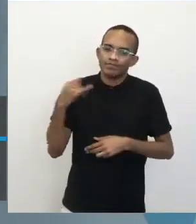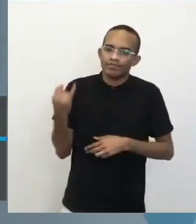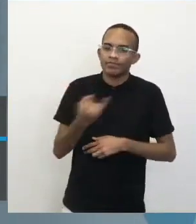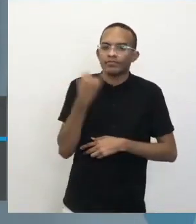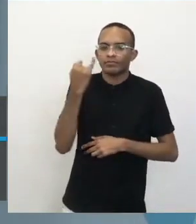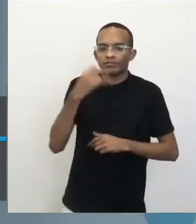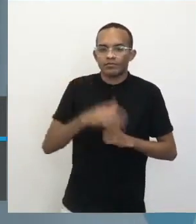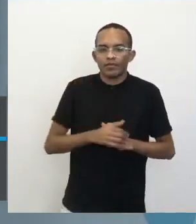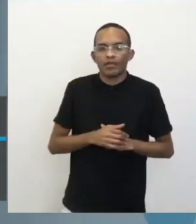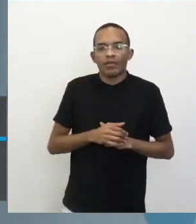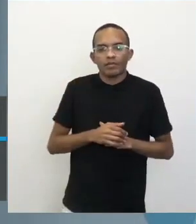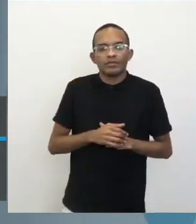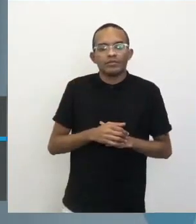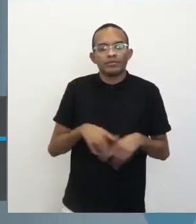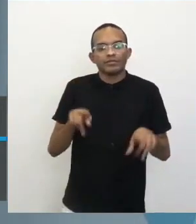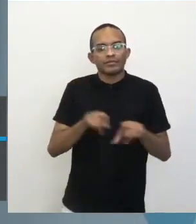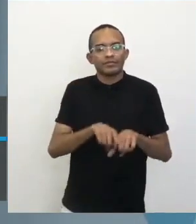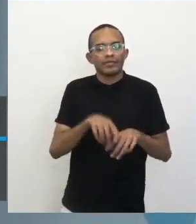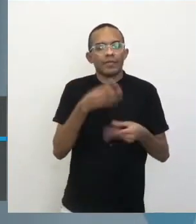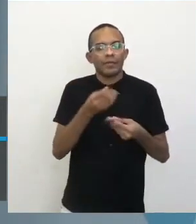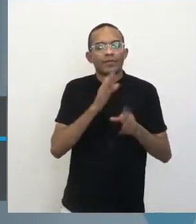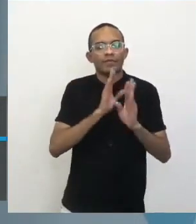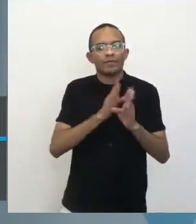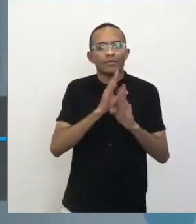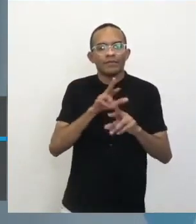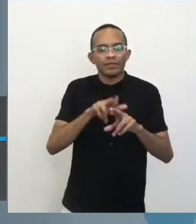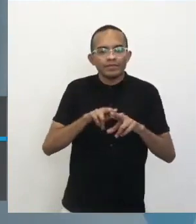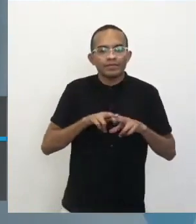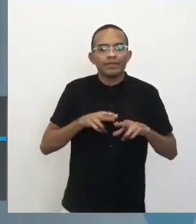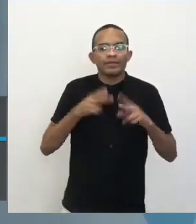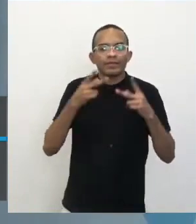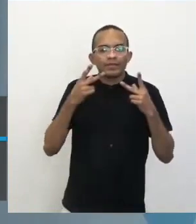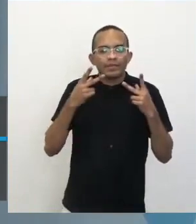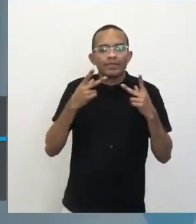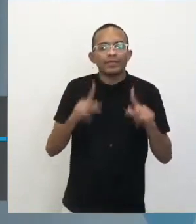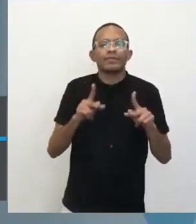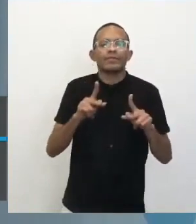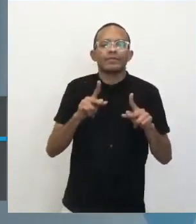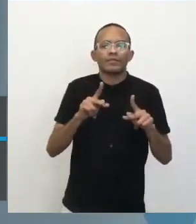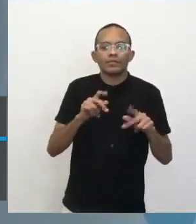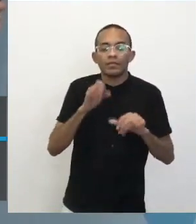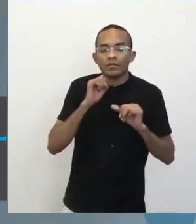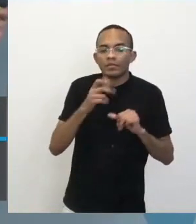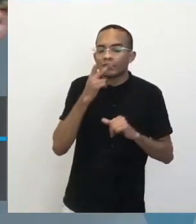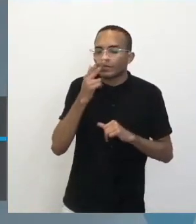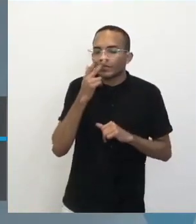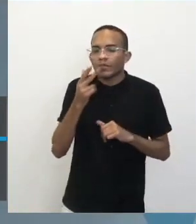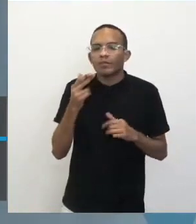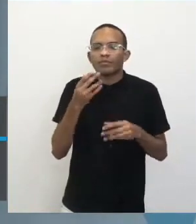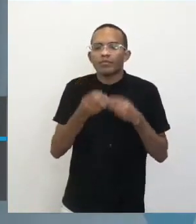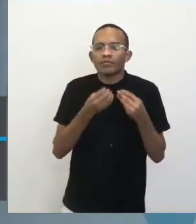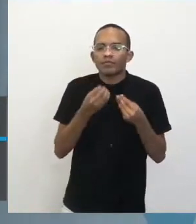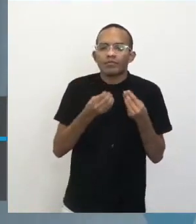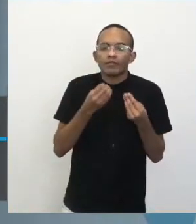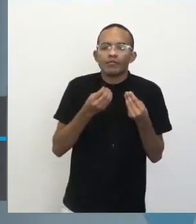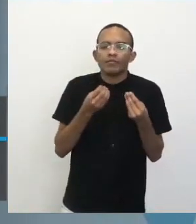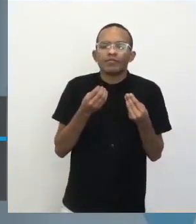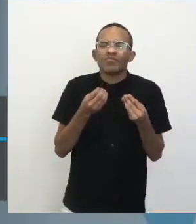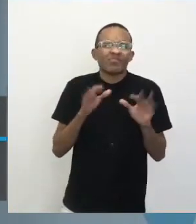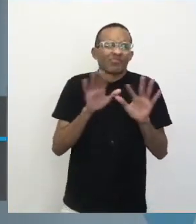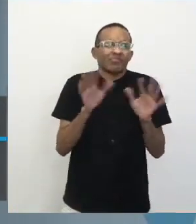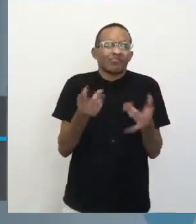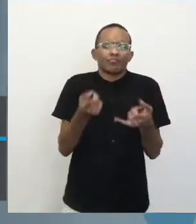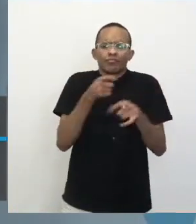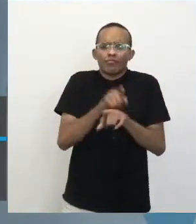tá? E vai servir, sim, como um norte, porque através dessa... Pode parecer uma coisa assim, né, meio... Não, muito